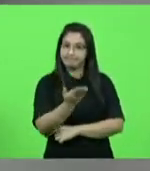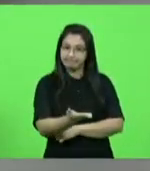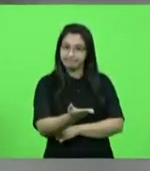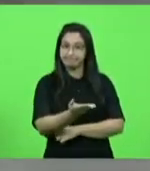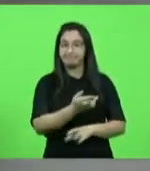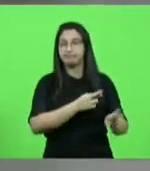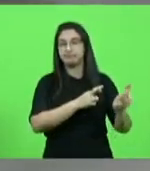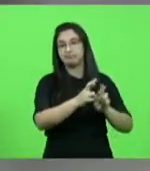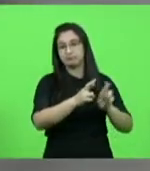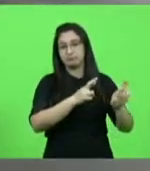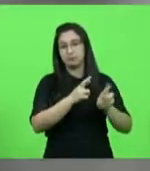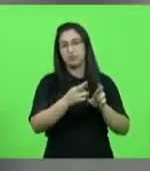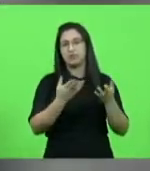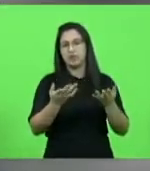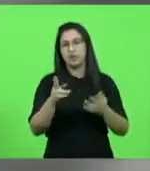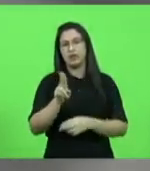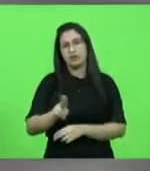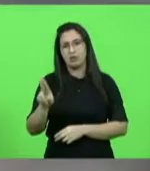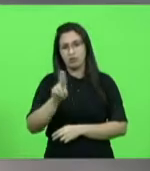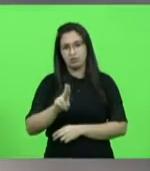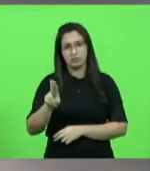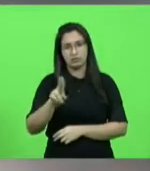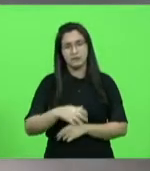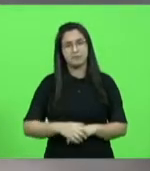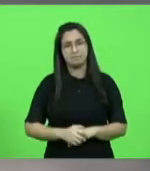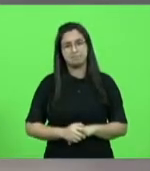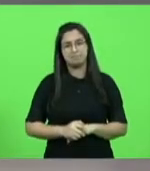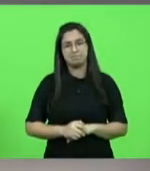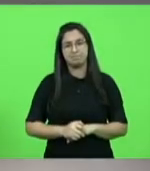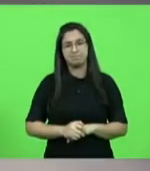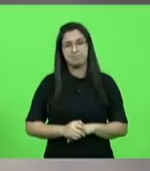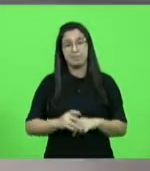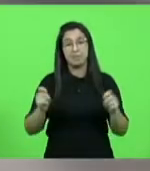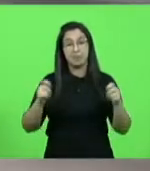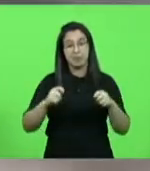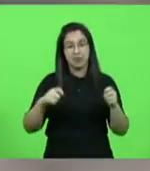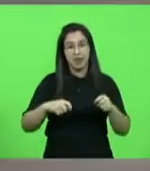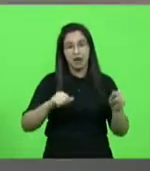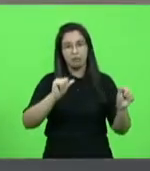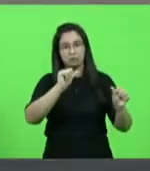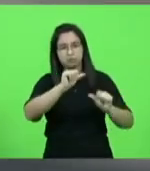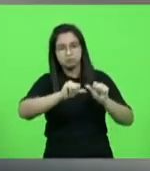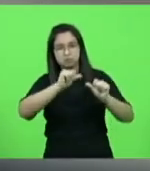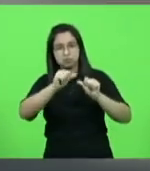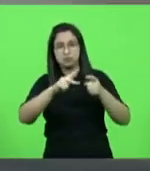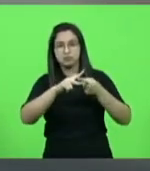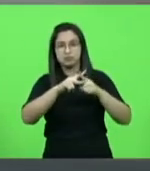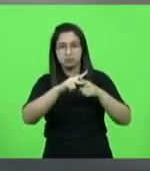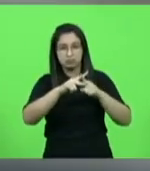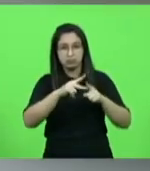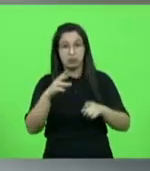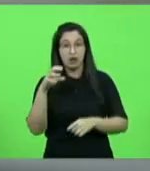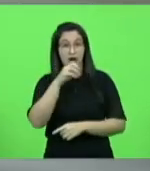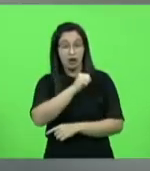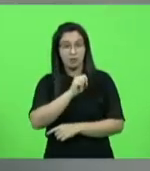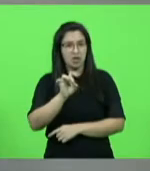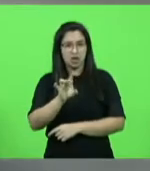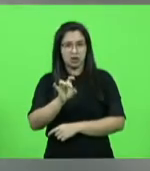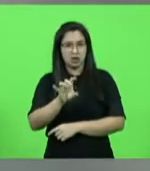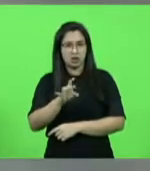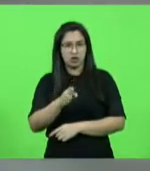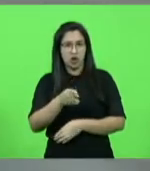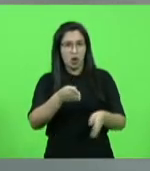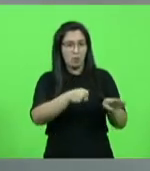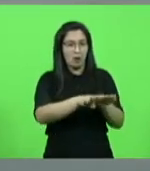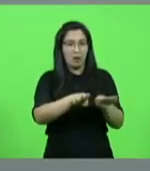quem precisa, para que possamos fazer essa recuperação o quanto antes. Não é só o tapa-buraco,